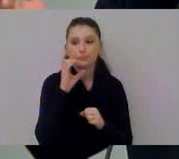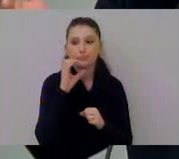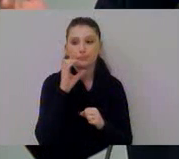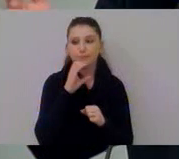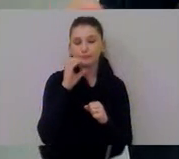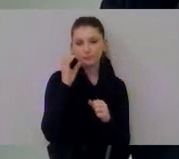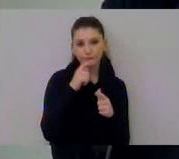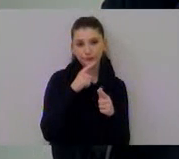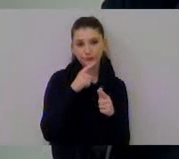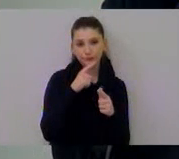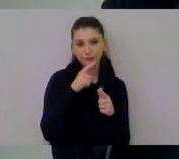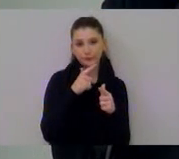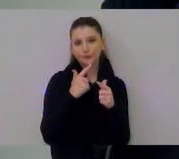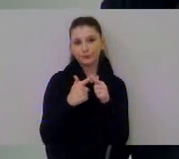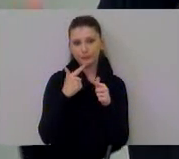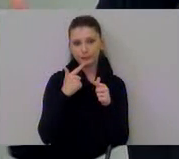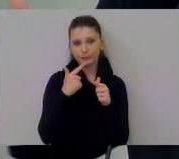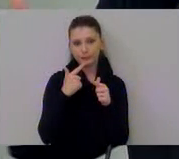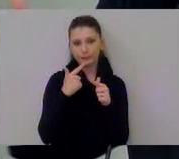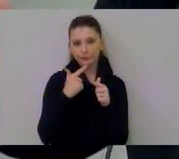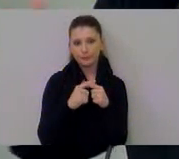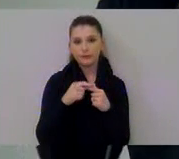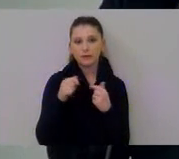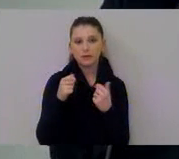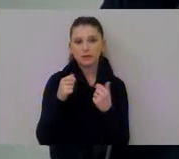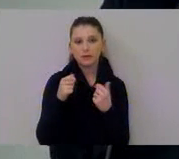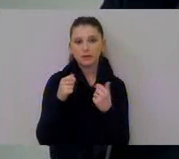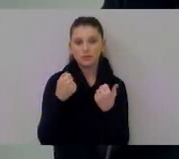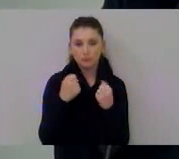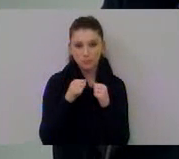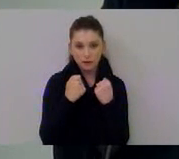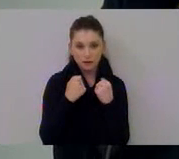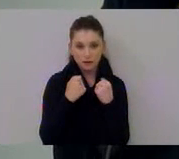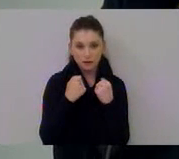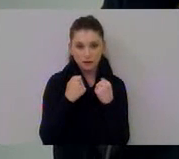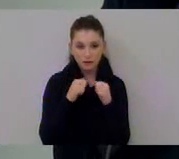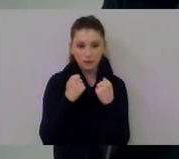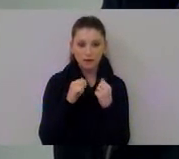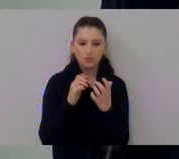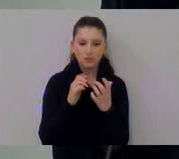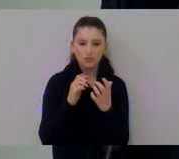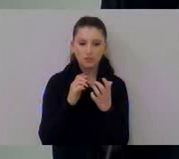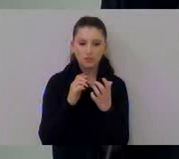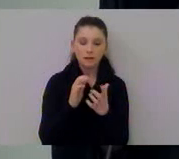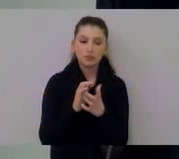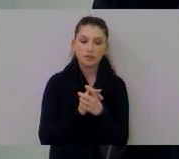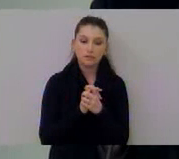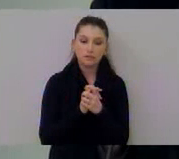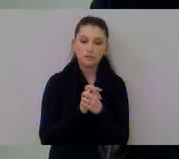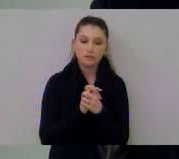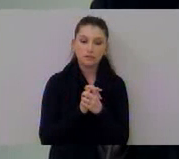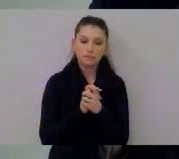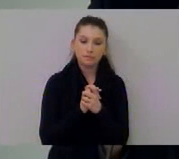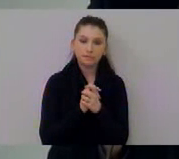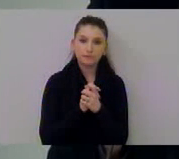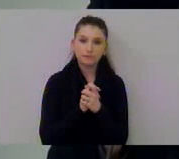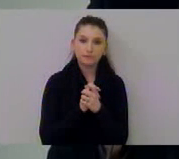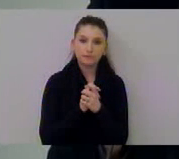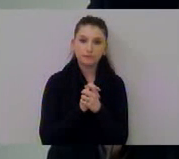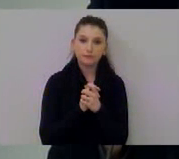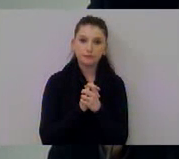Concordo com o senhor, né, o senhor não estava aqui no plenário, quando